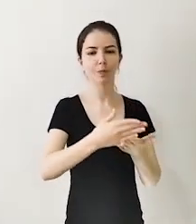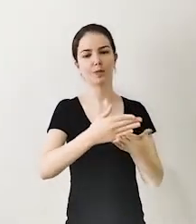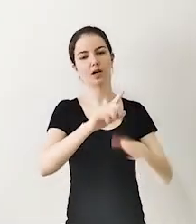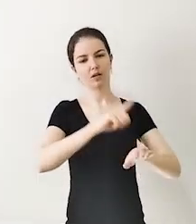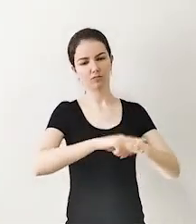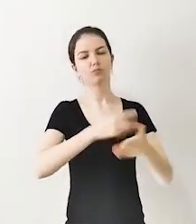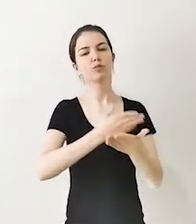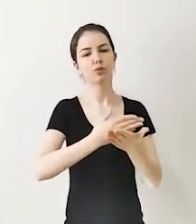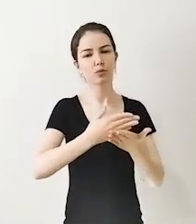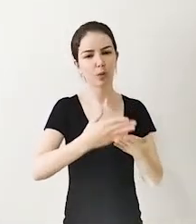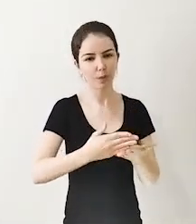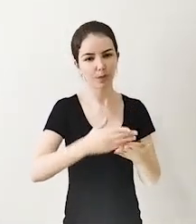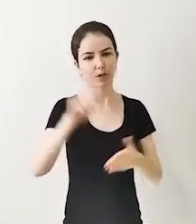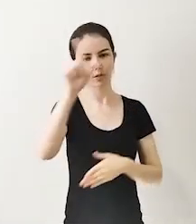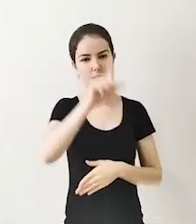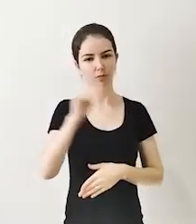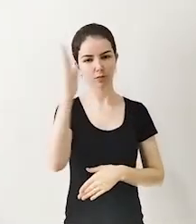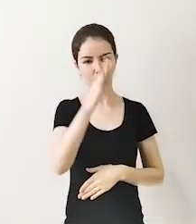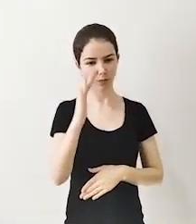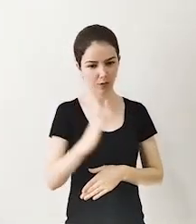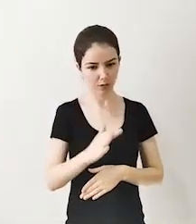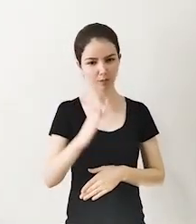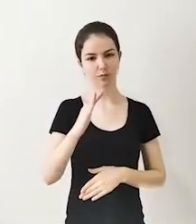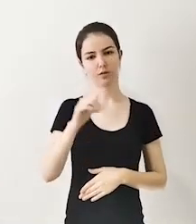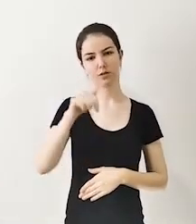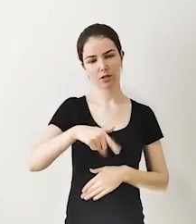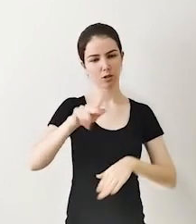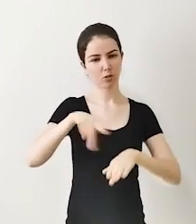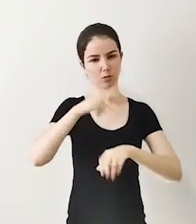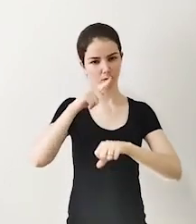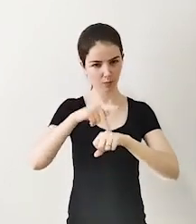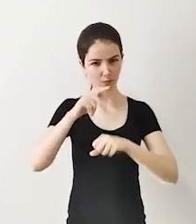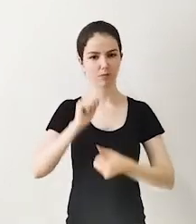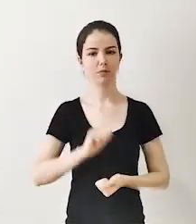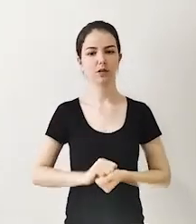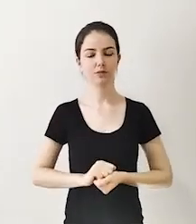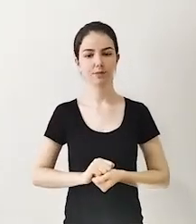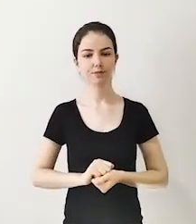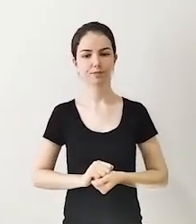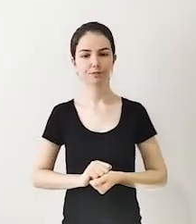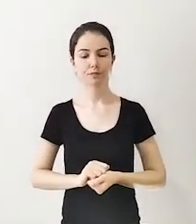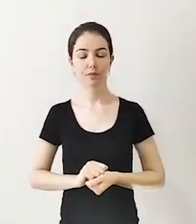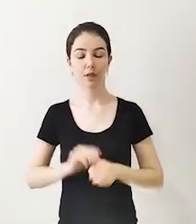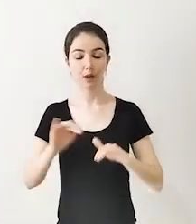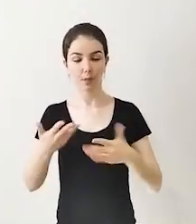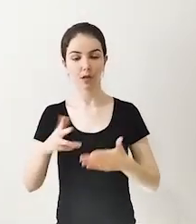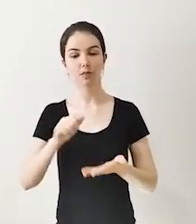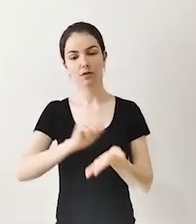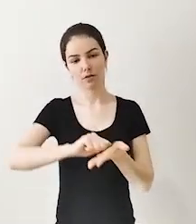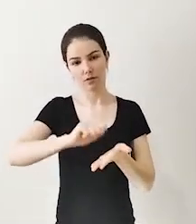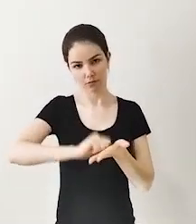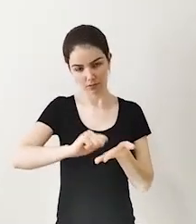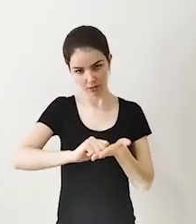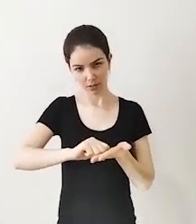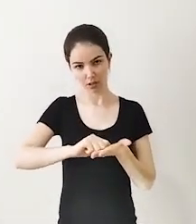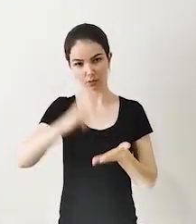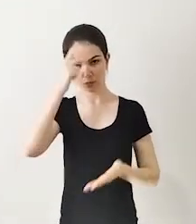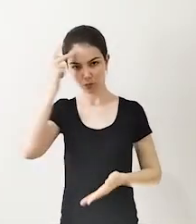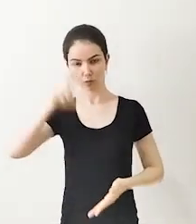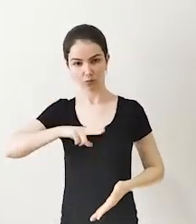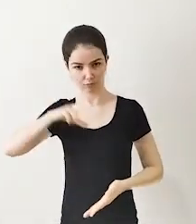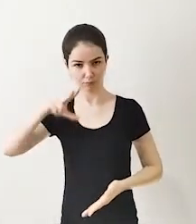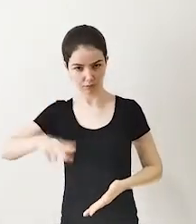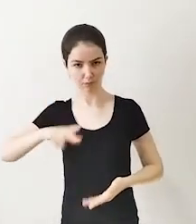primeiro momento, né, de literatura realizada no nosso país, embora tenha sido, né, escrita por